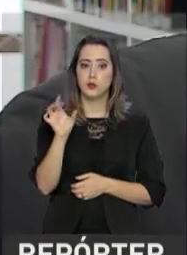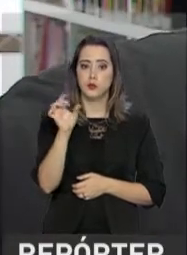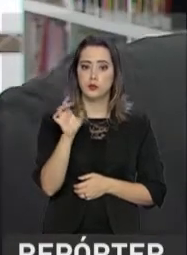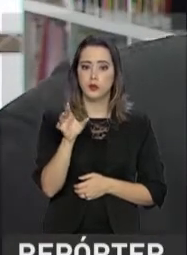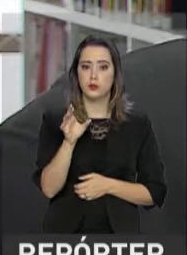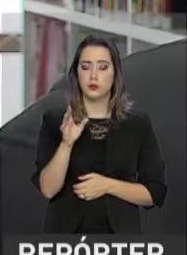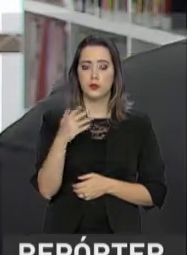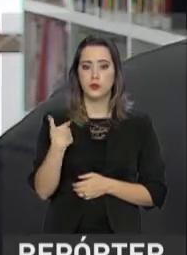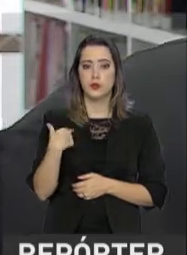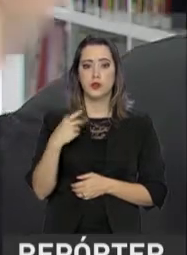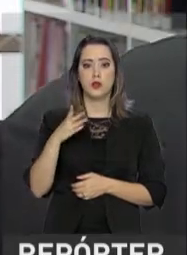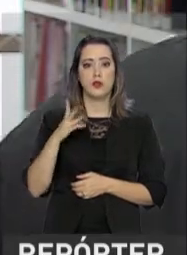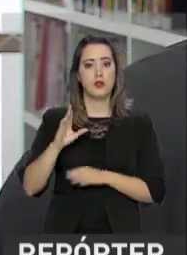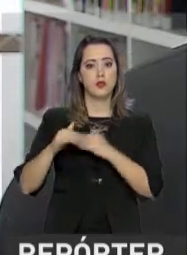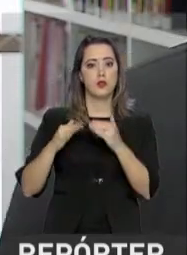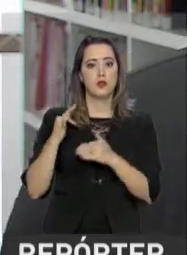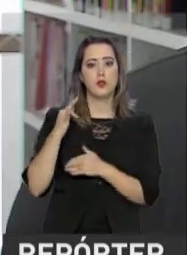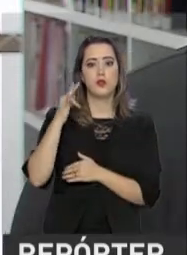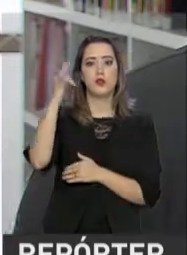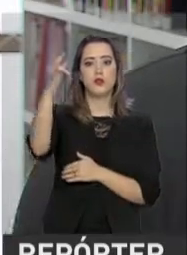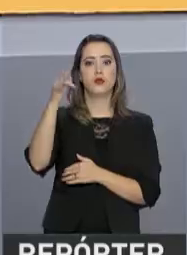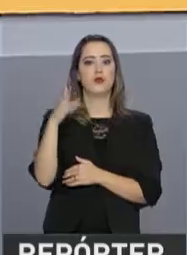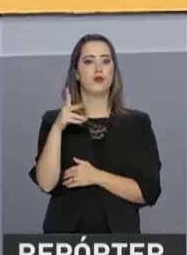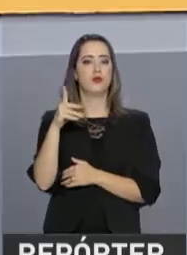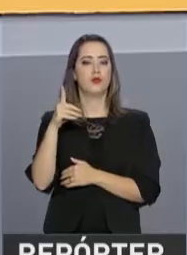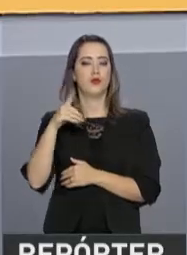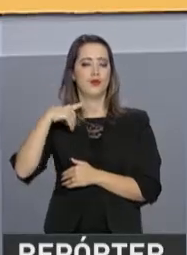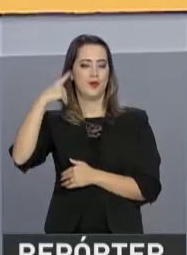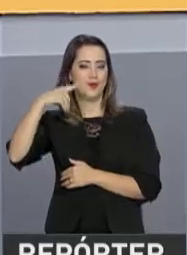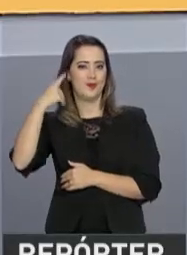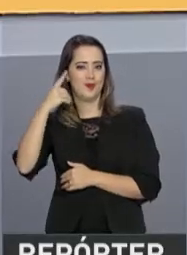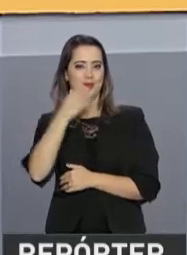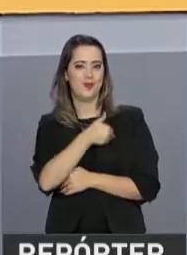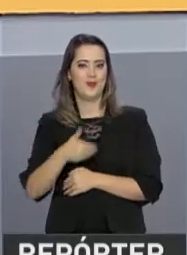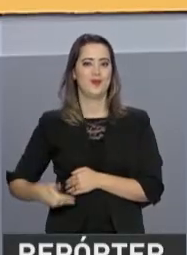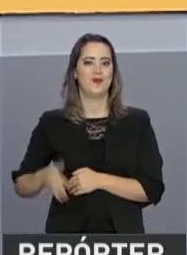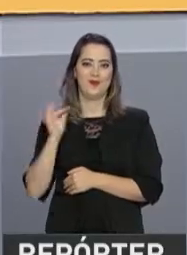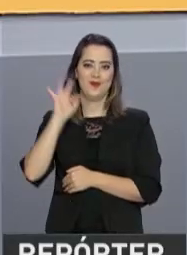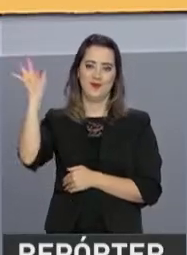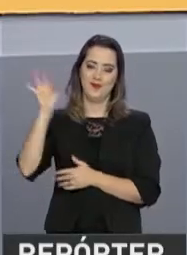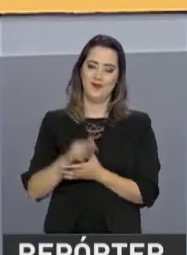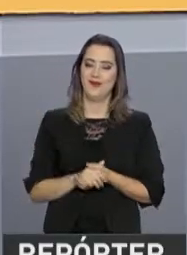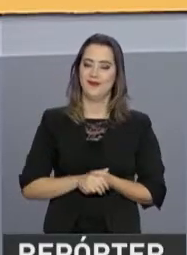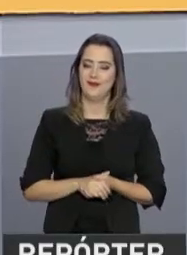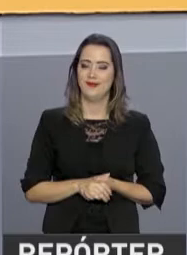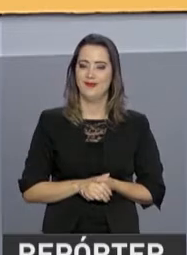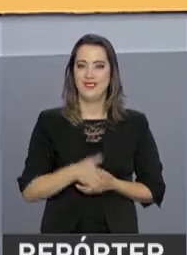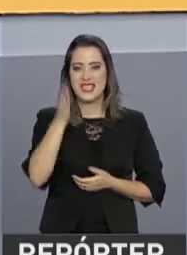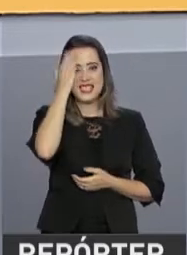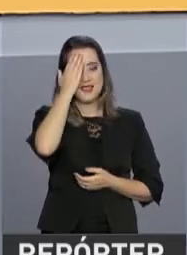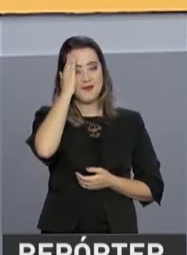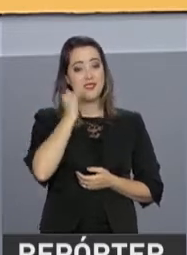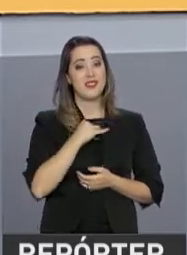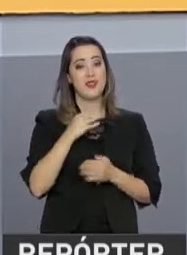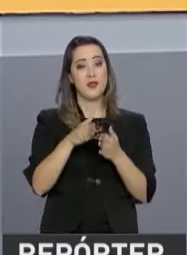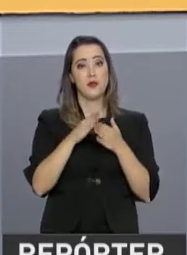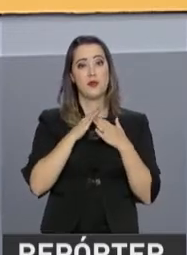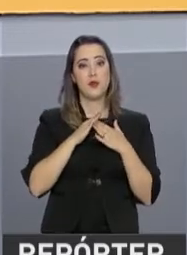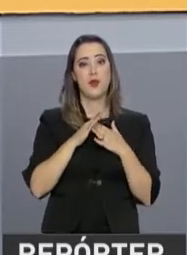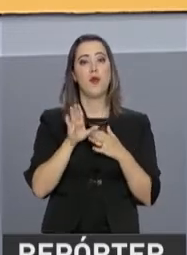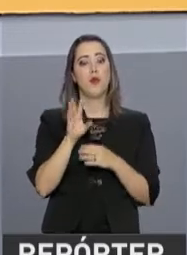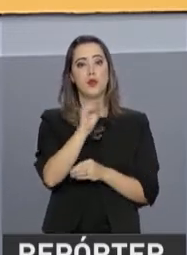desembargador qualquer coisa simples assim para saber se teve o pedido de atendimento específico ou